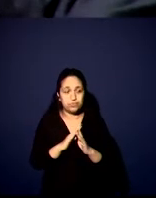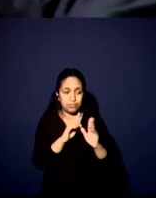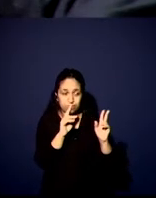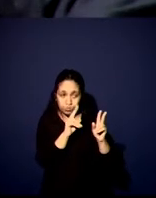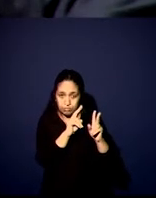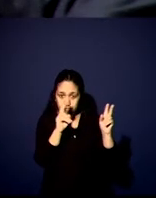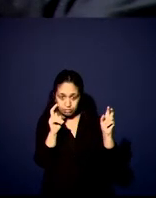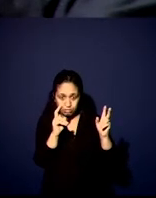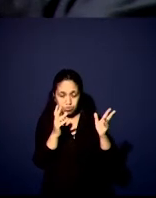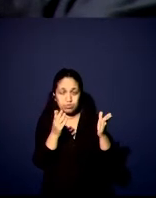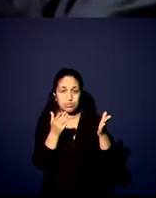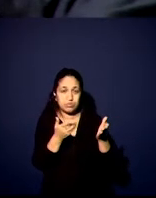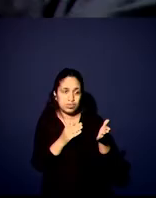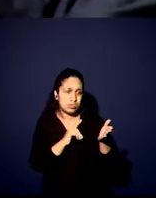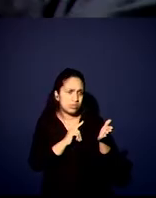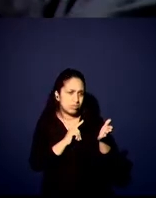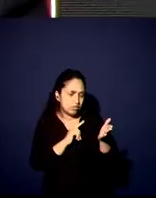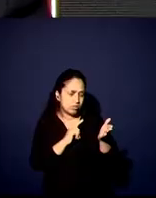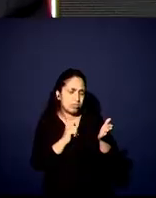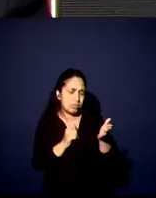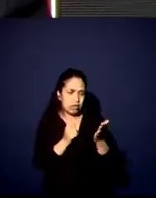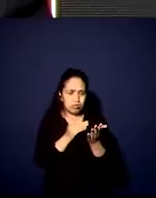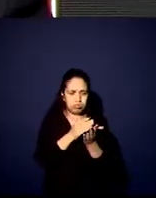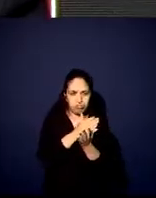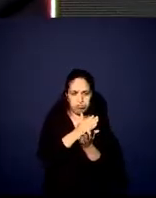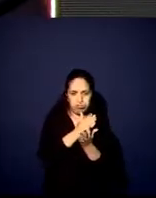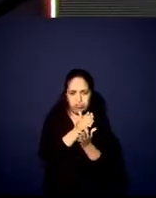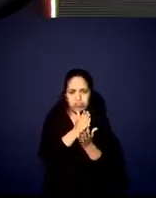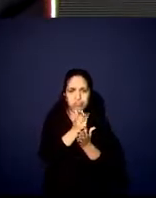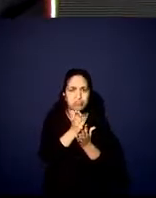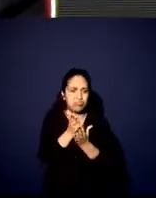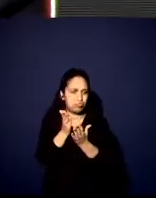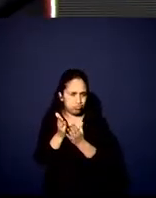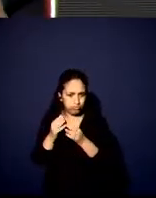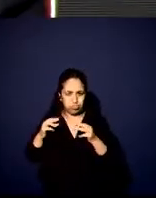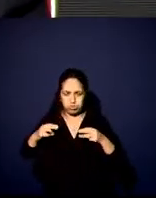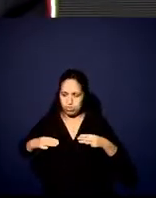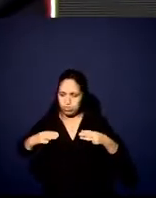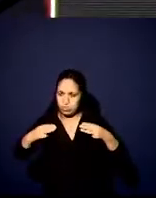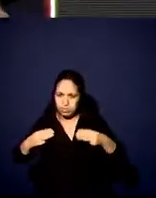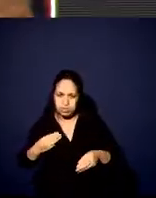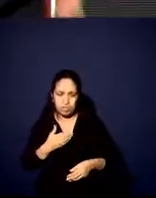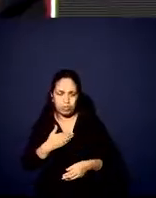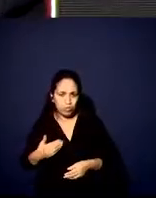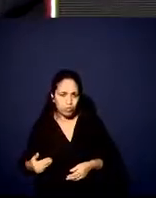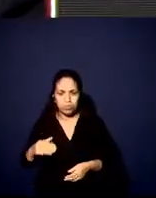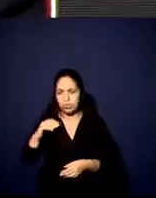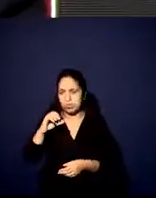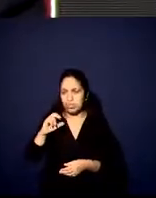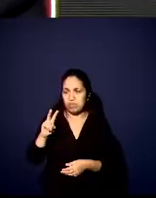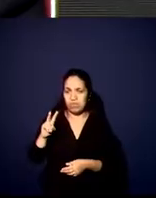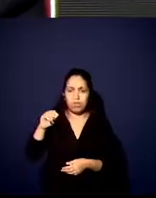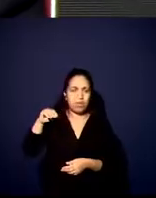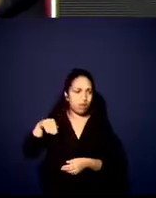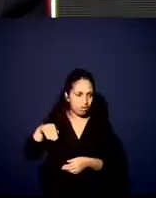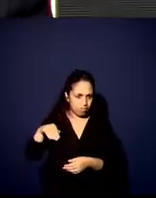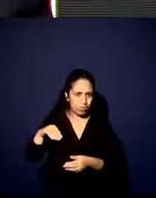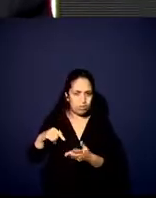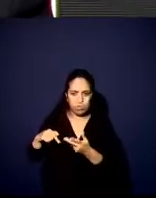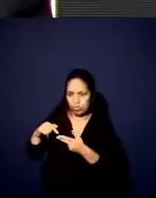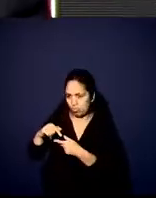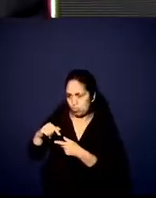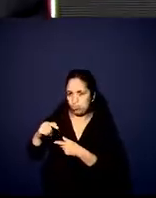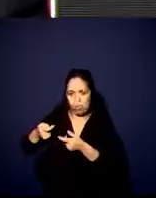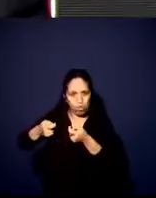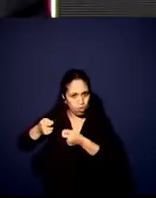os seus suas esferas de tratativa tem um ministério público tem a cvm tem todos os órgãos de controle o que aconteceu